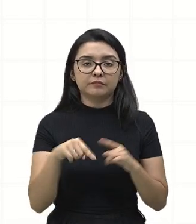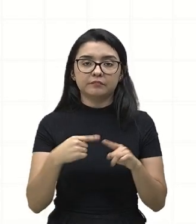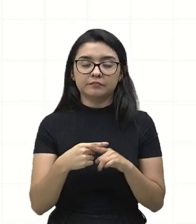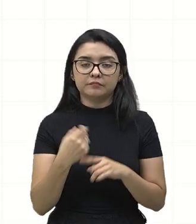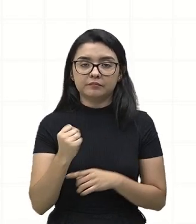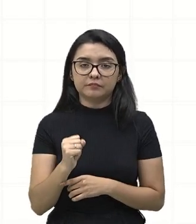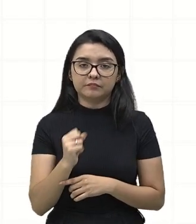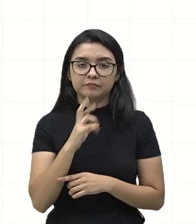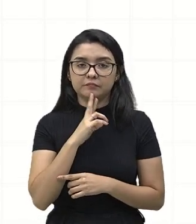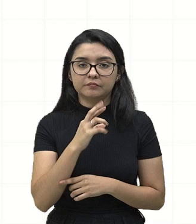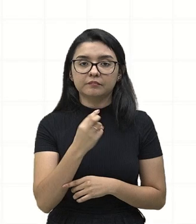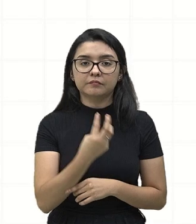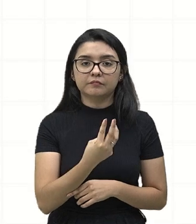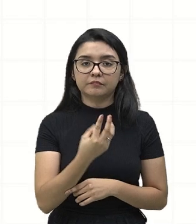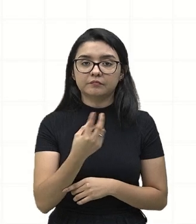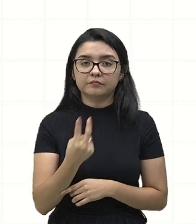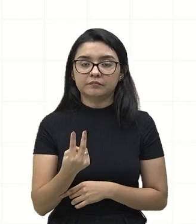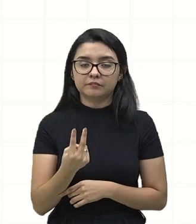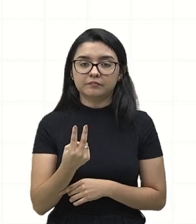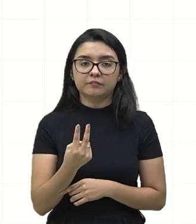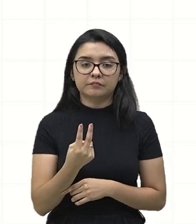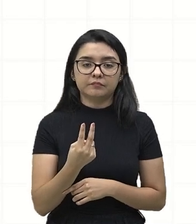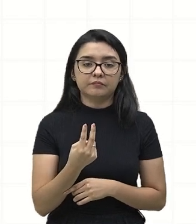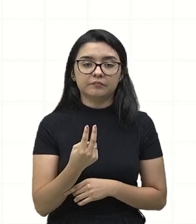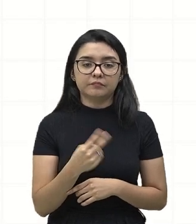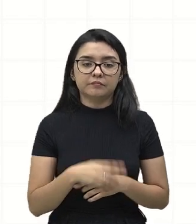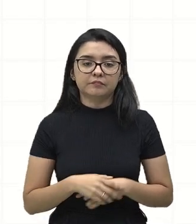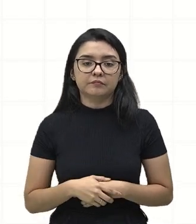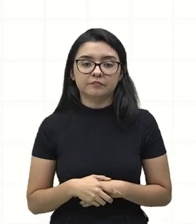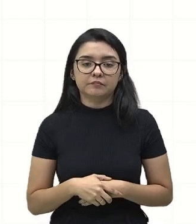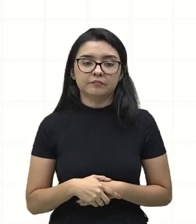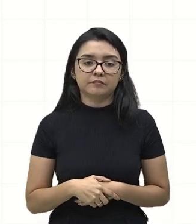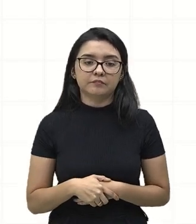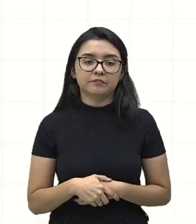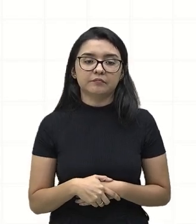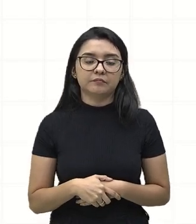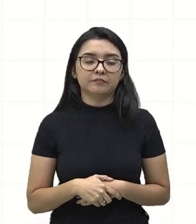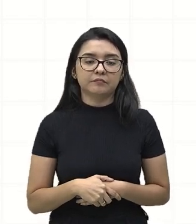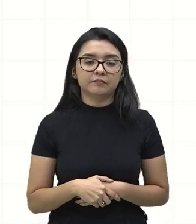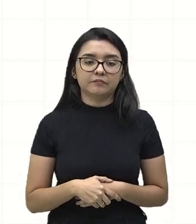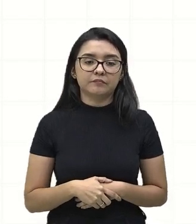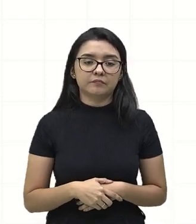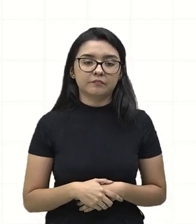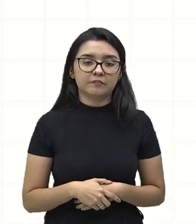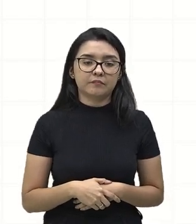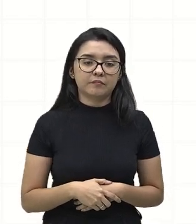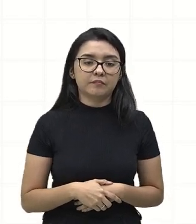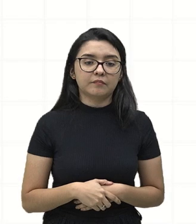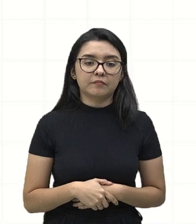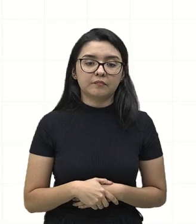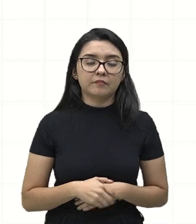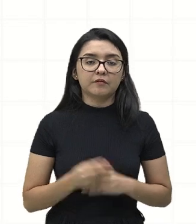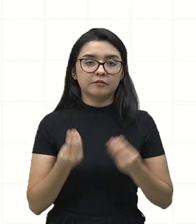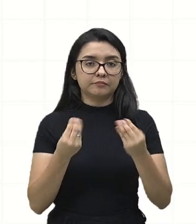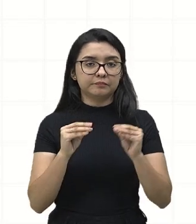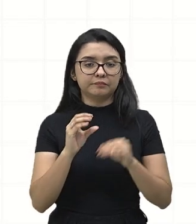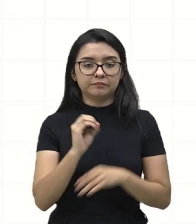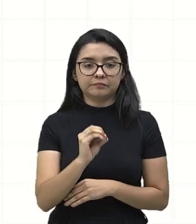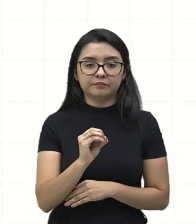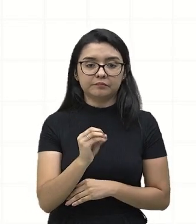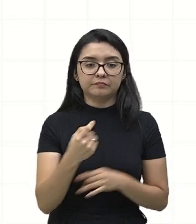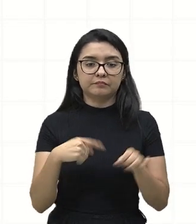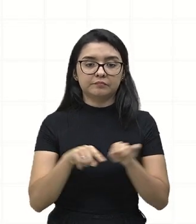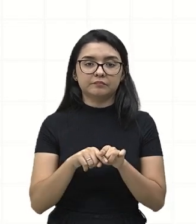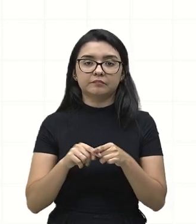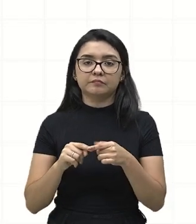8, 32. Para 32 não falta nada, então a gente acrescenta um 0 aqui.